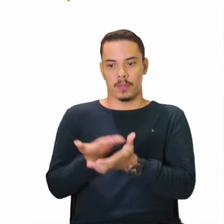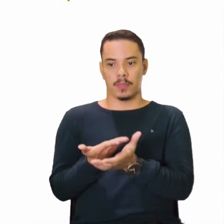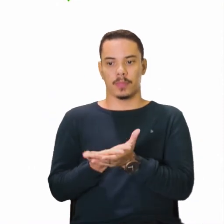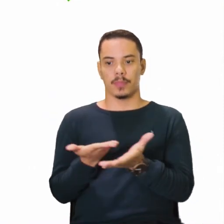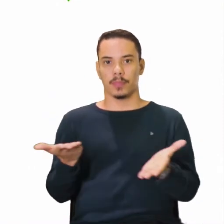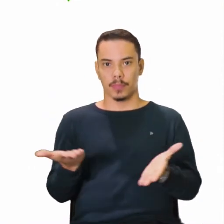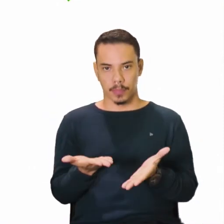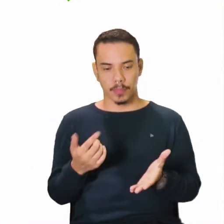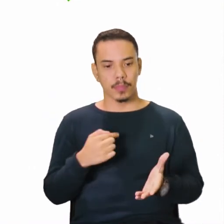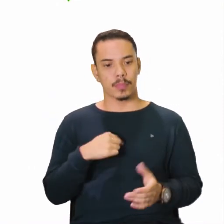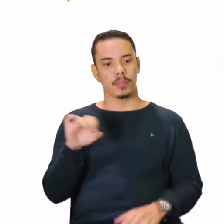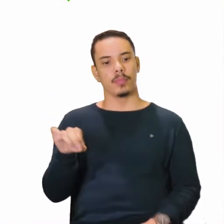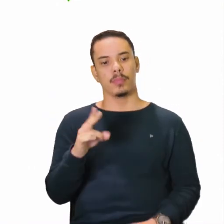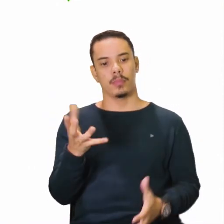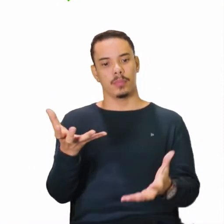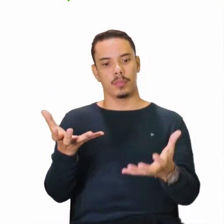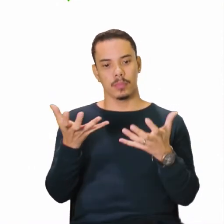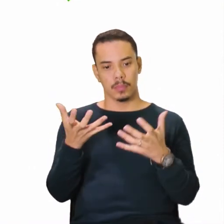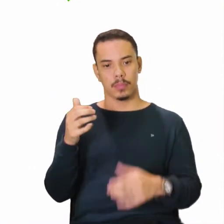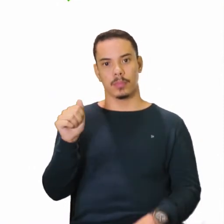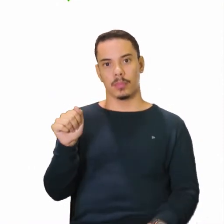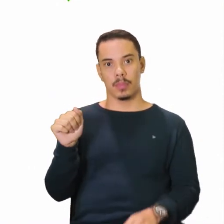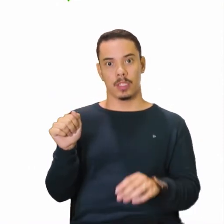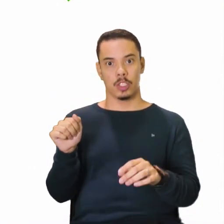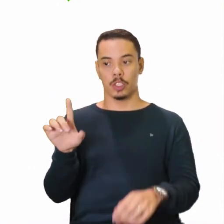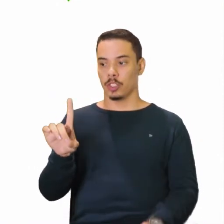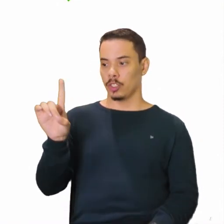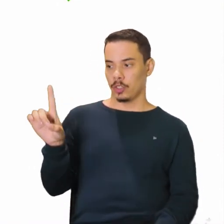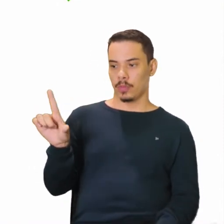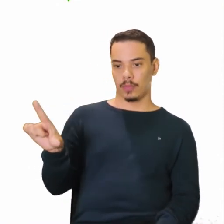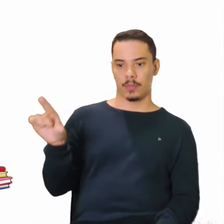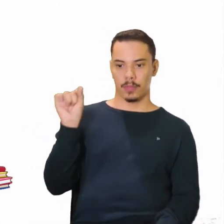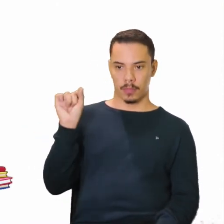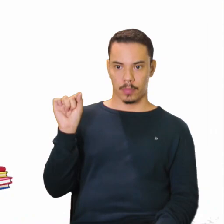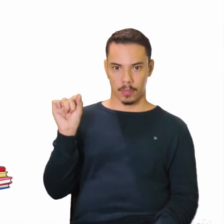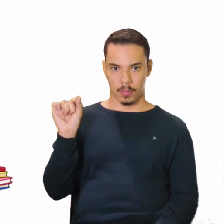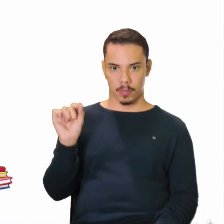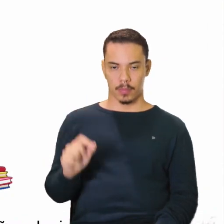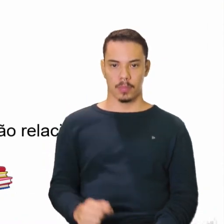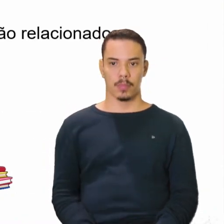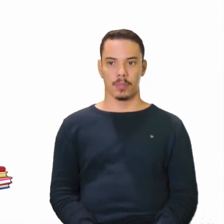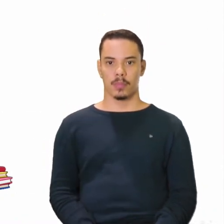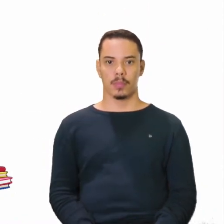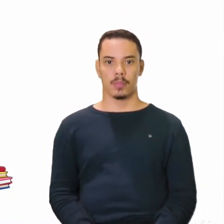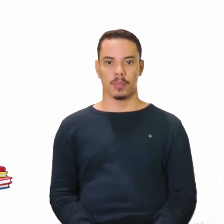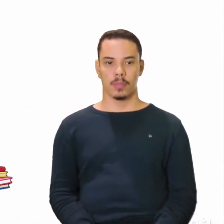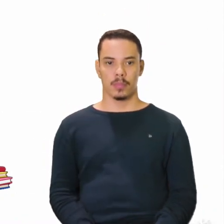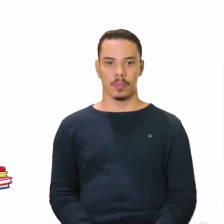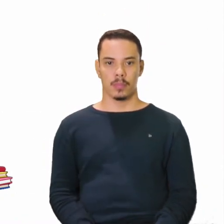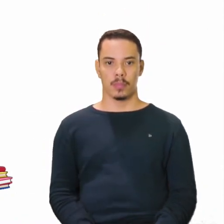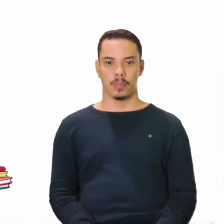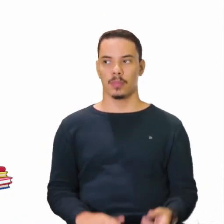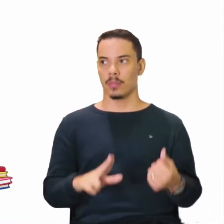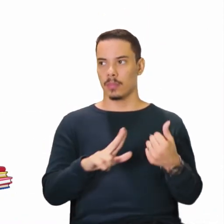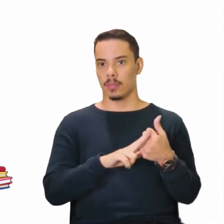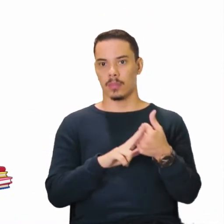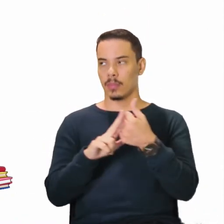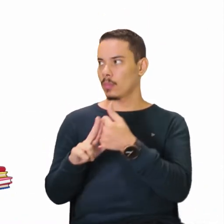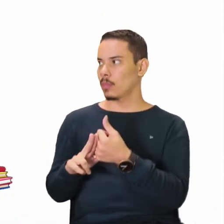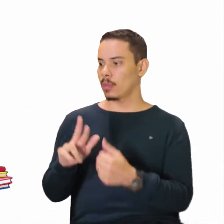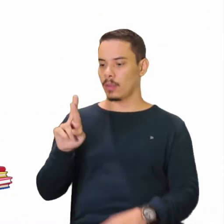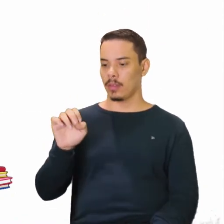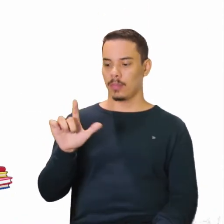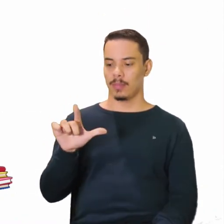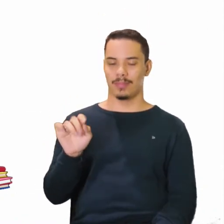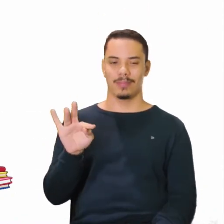hoje. Eu quero a da direita, certo? Os pronomes relativos são